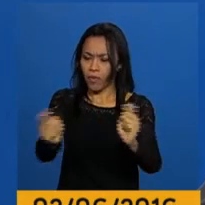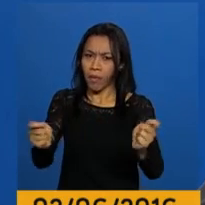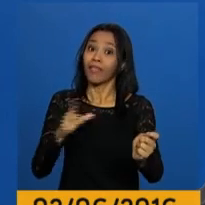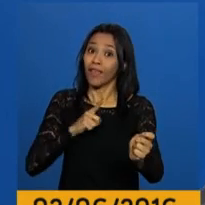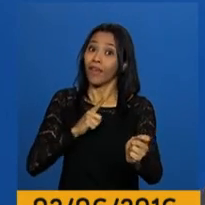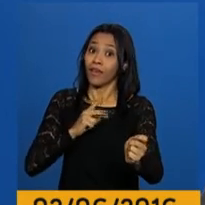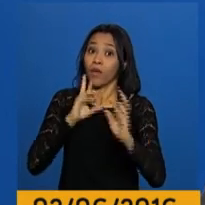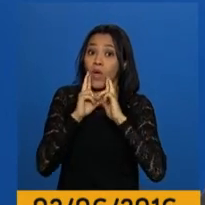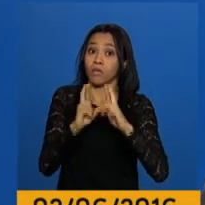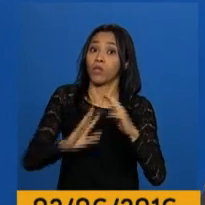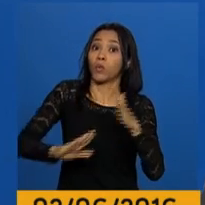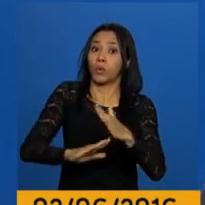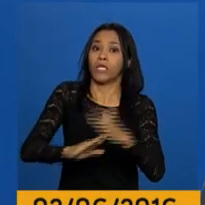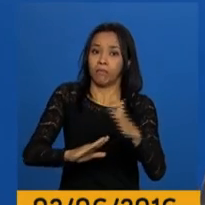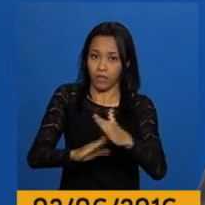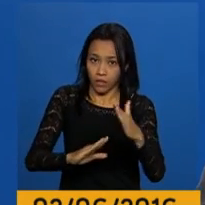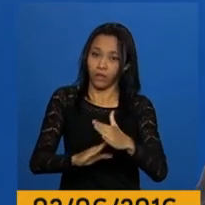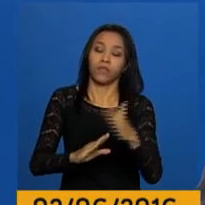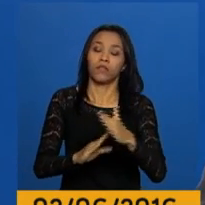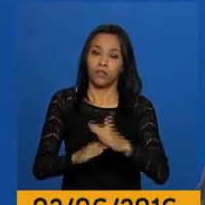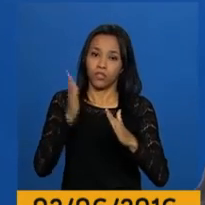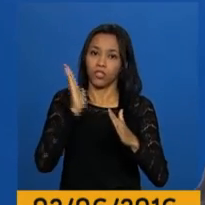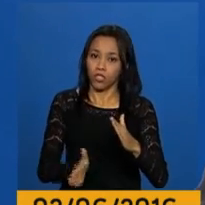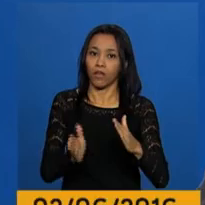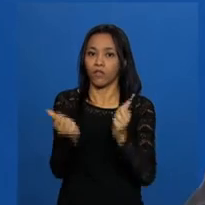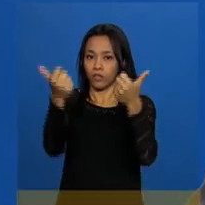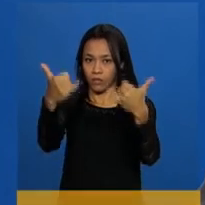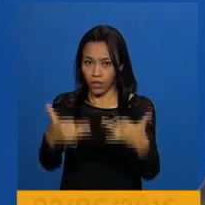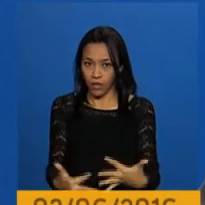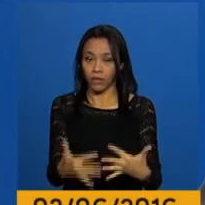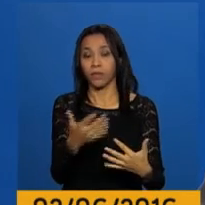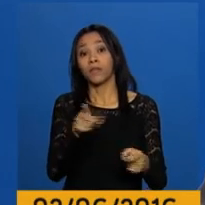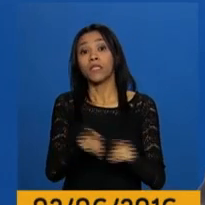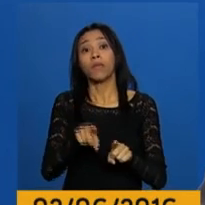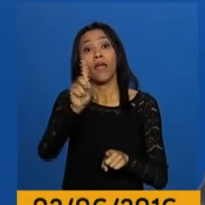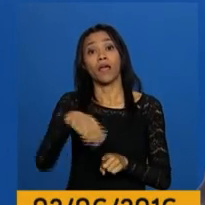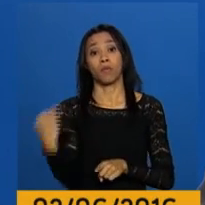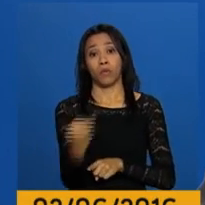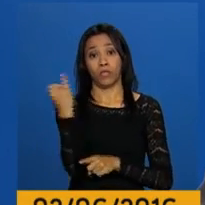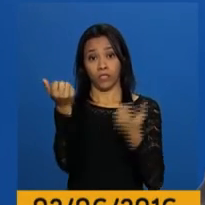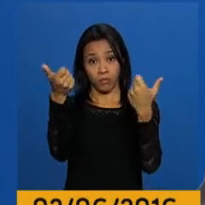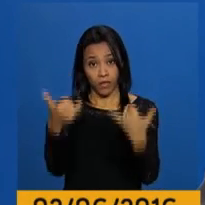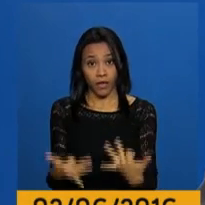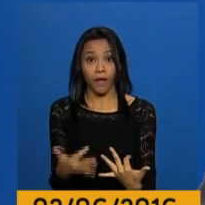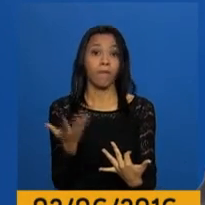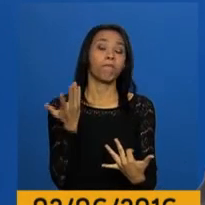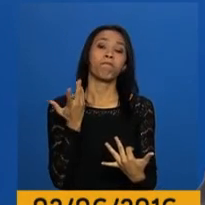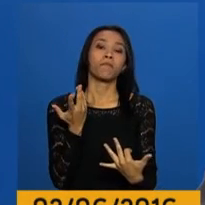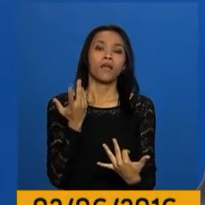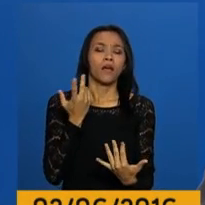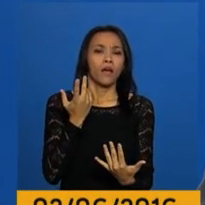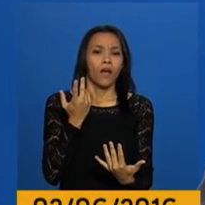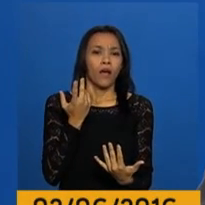máximo que seria dado pela inflação. Também é importante frisar que, com base nesses